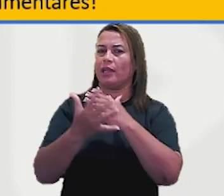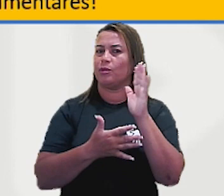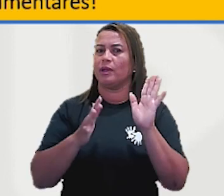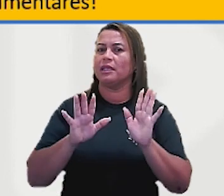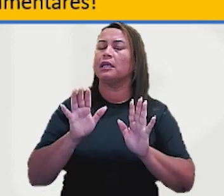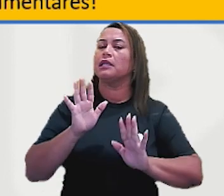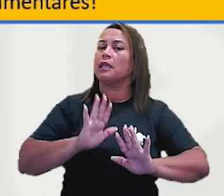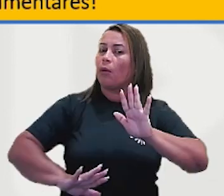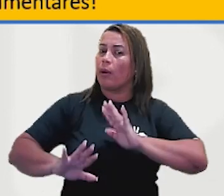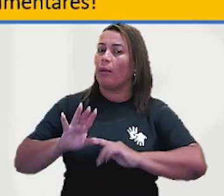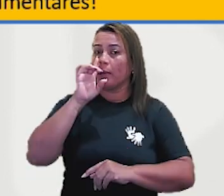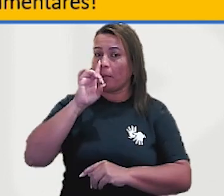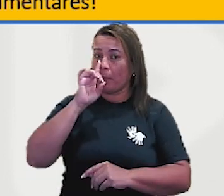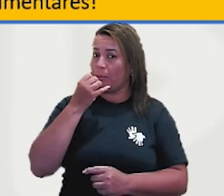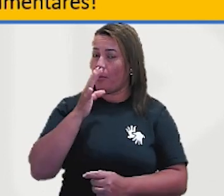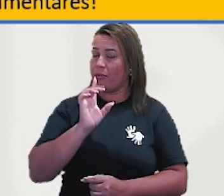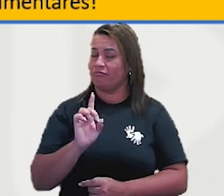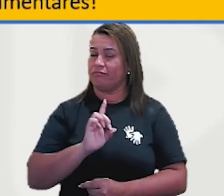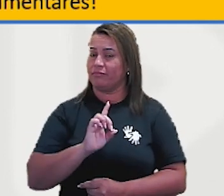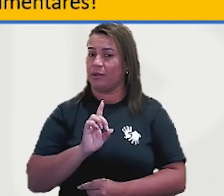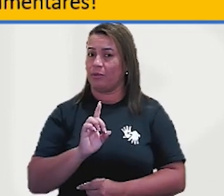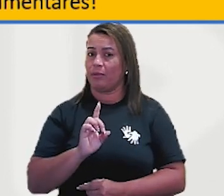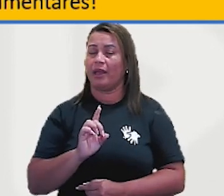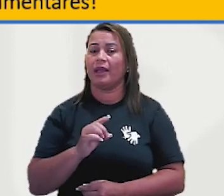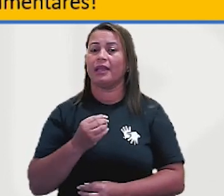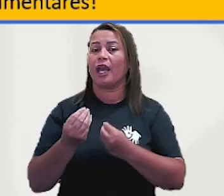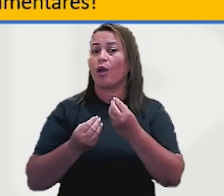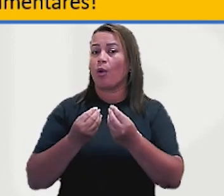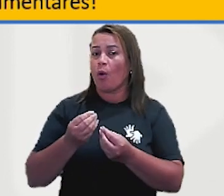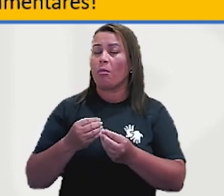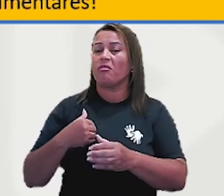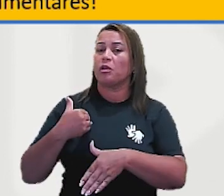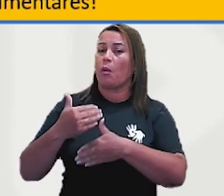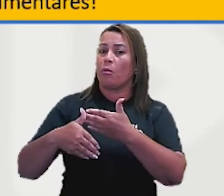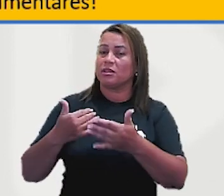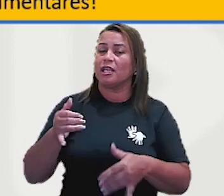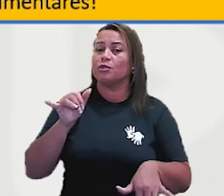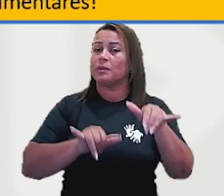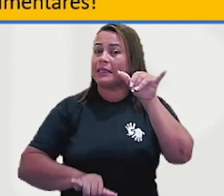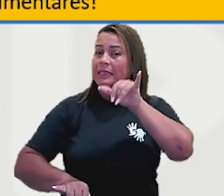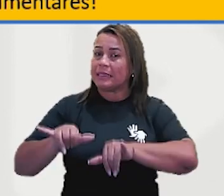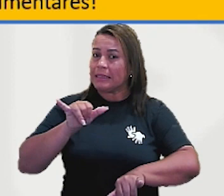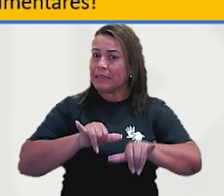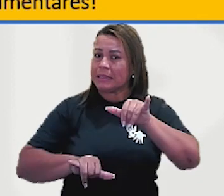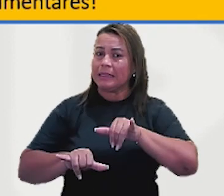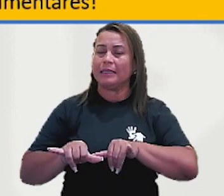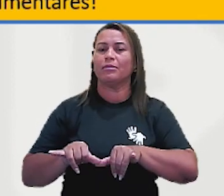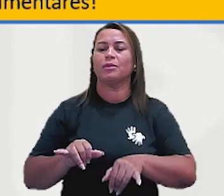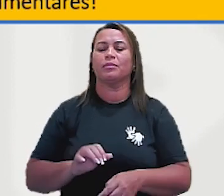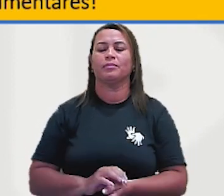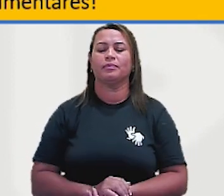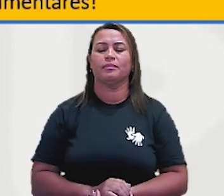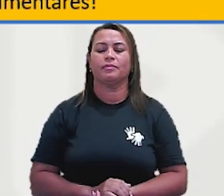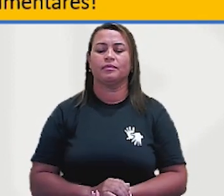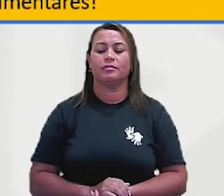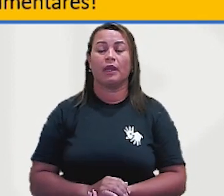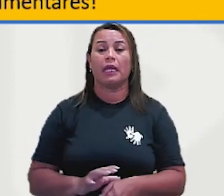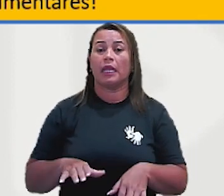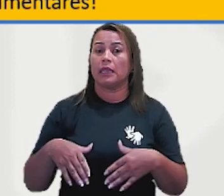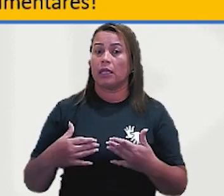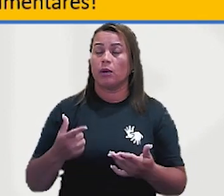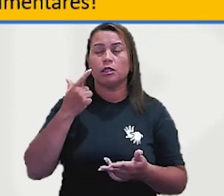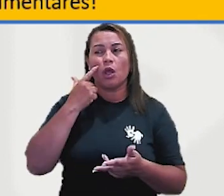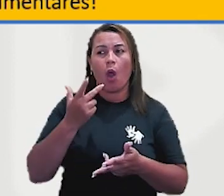né, então não é uma gordura boa, né, uma gordura que é feita a partir de um processo químico, né, a partir da hidrogenação, né. Então, se a